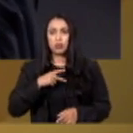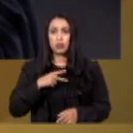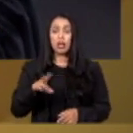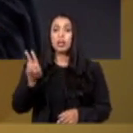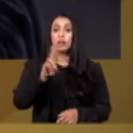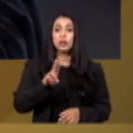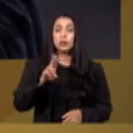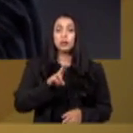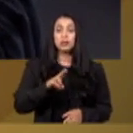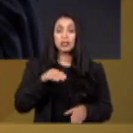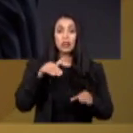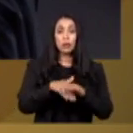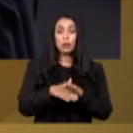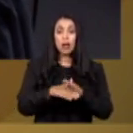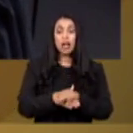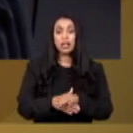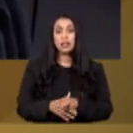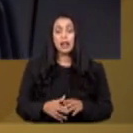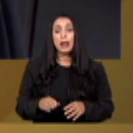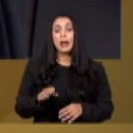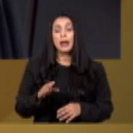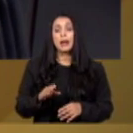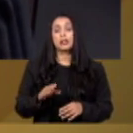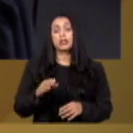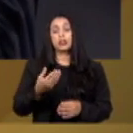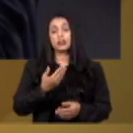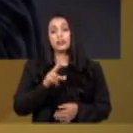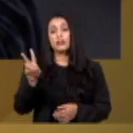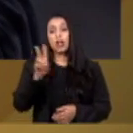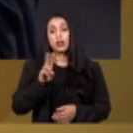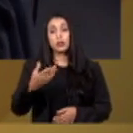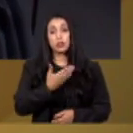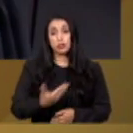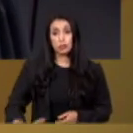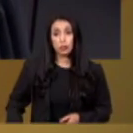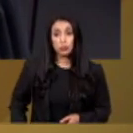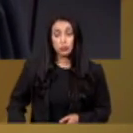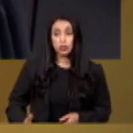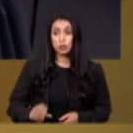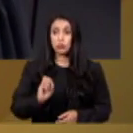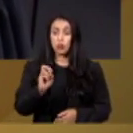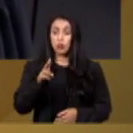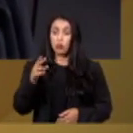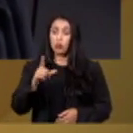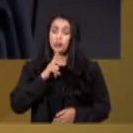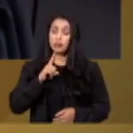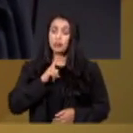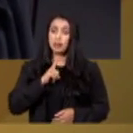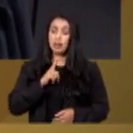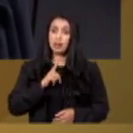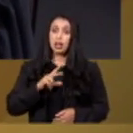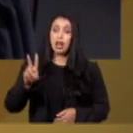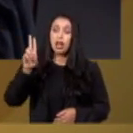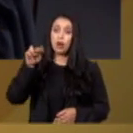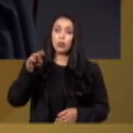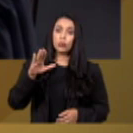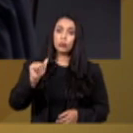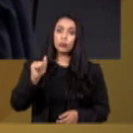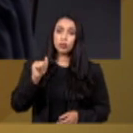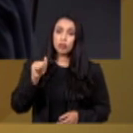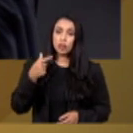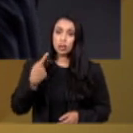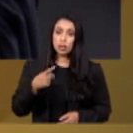gerencie ou administre dinheiros bens e valores públicos ou pelos ou pelos quais a união responde